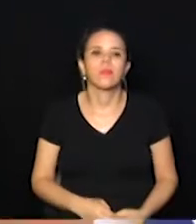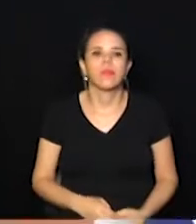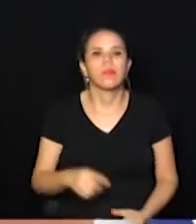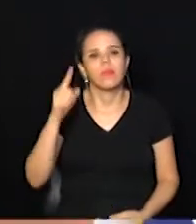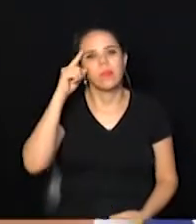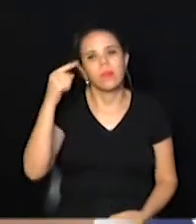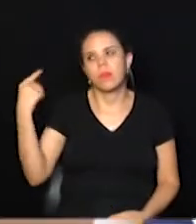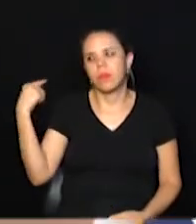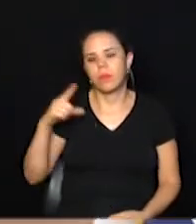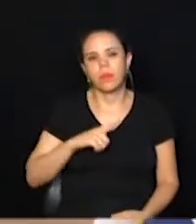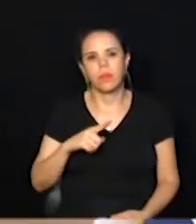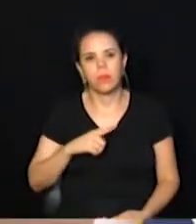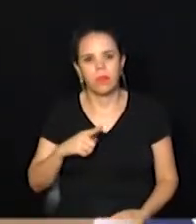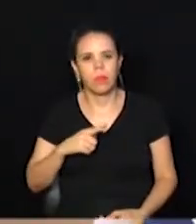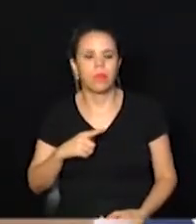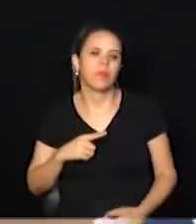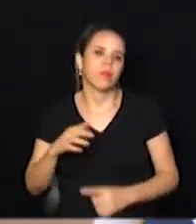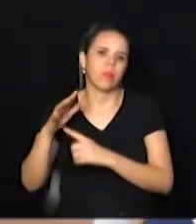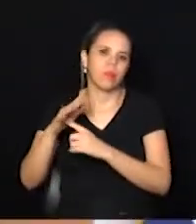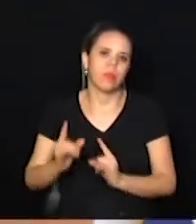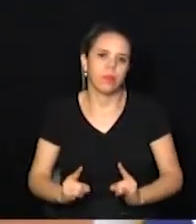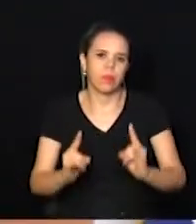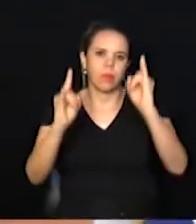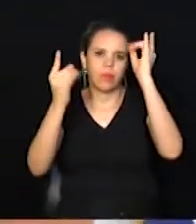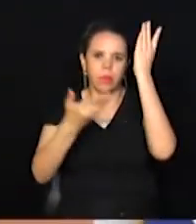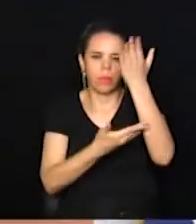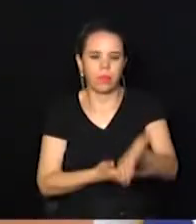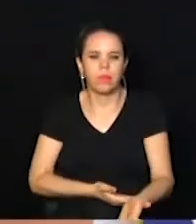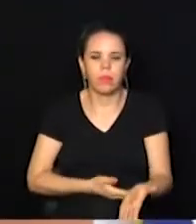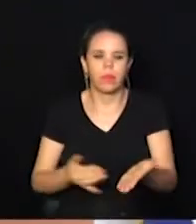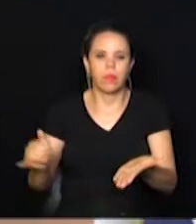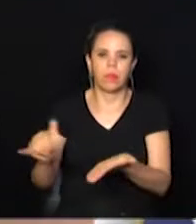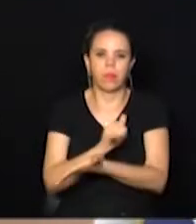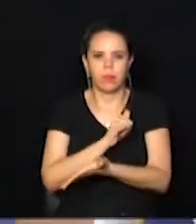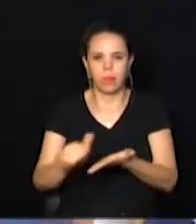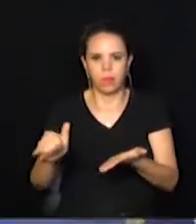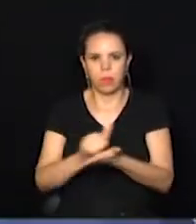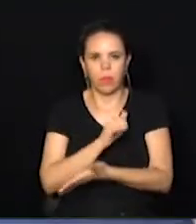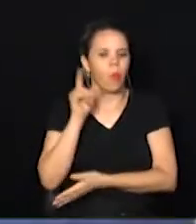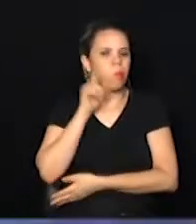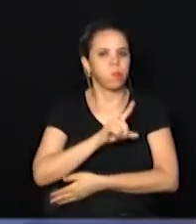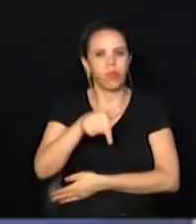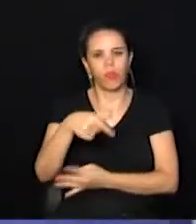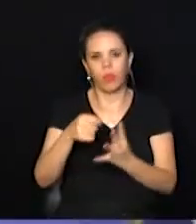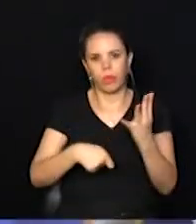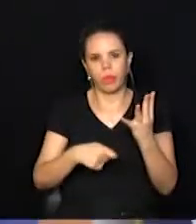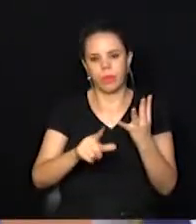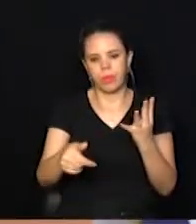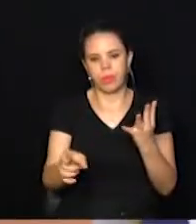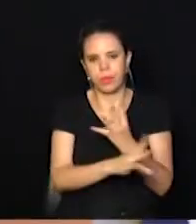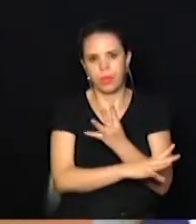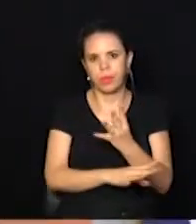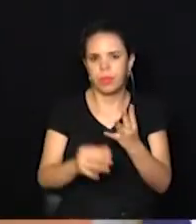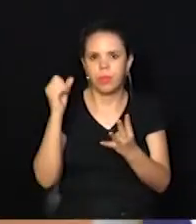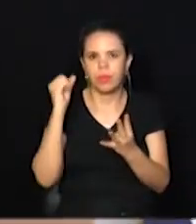dia que teve a derrubada das torres lá em Nova York. 4 meses depois,